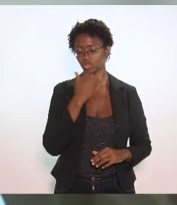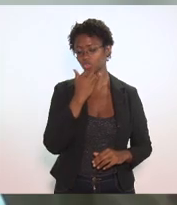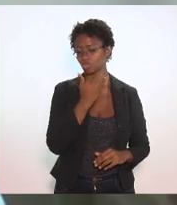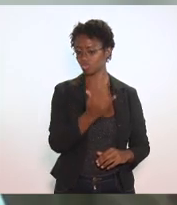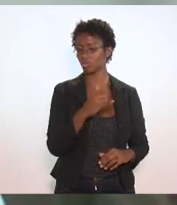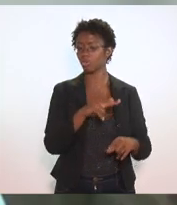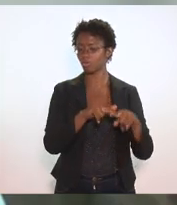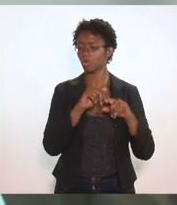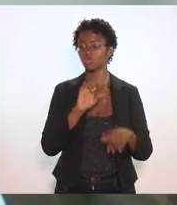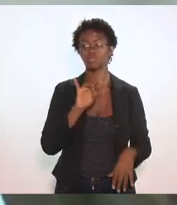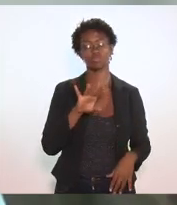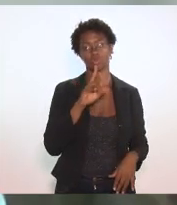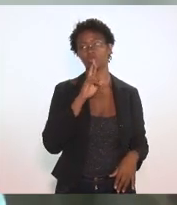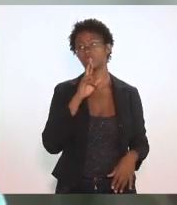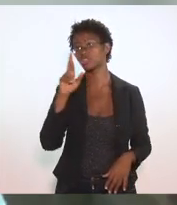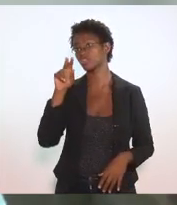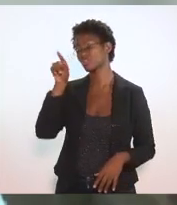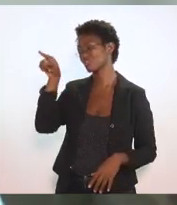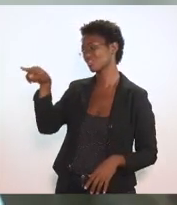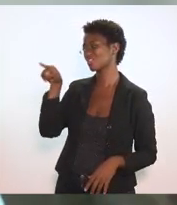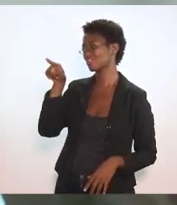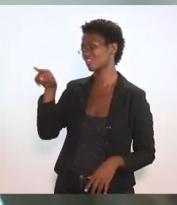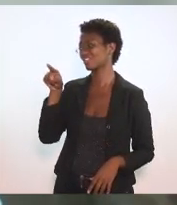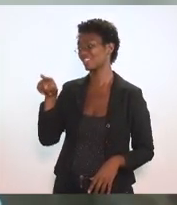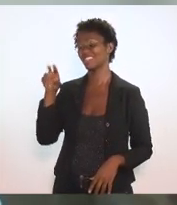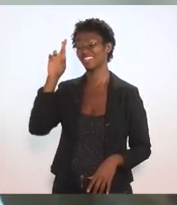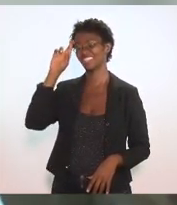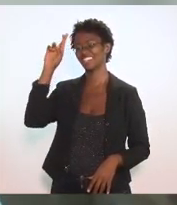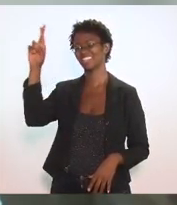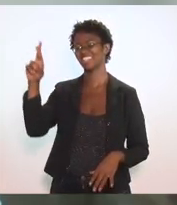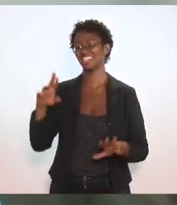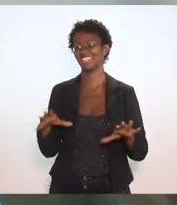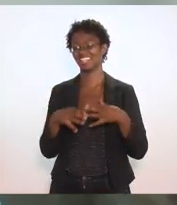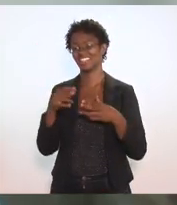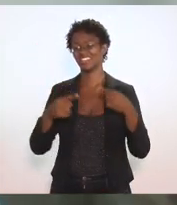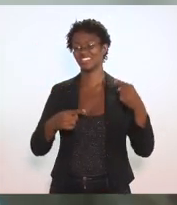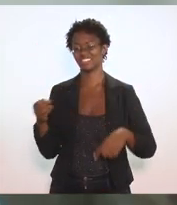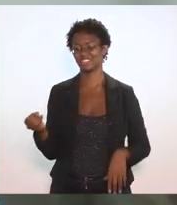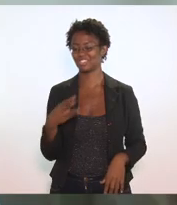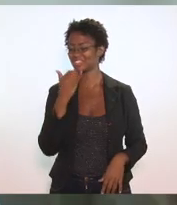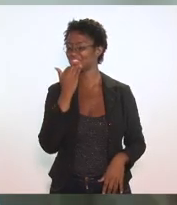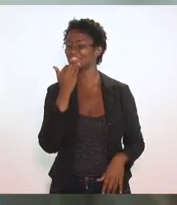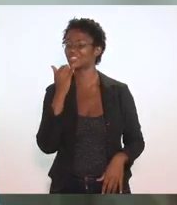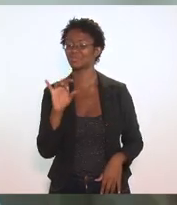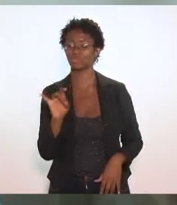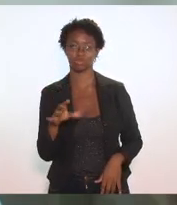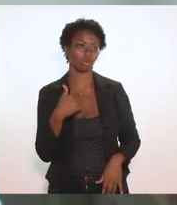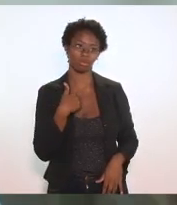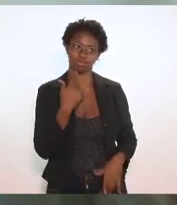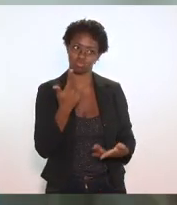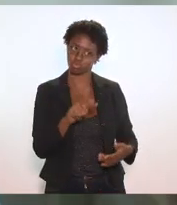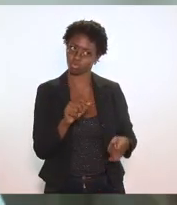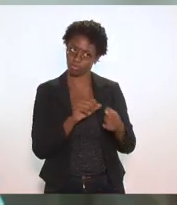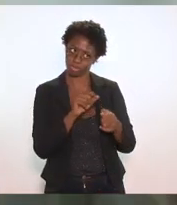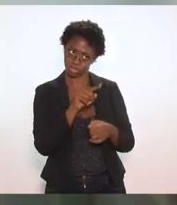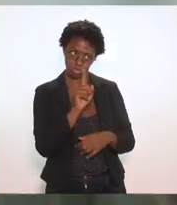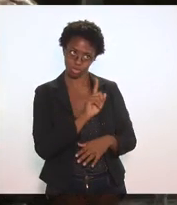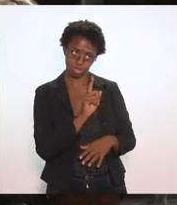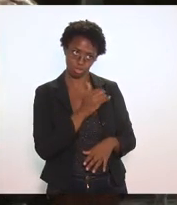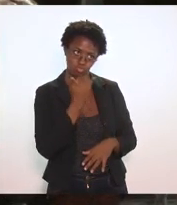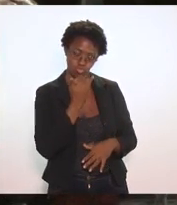só respondi à fala do líder do Novo. Só estou pedindo desculpas a ela. Não cometerei novamente esse erro.